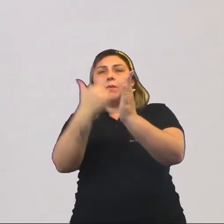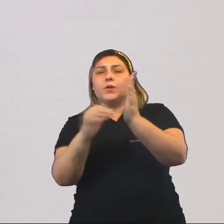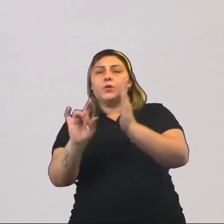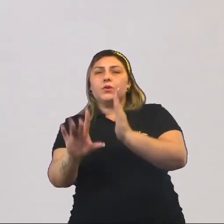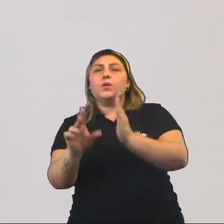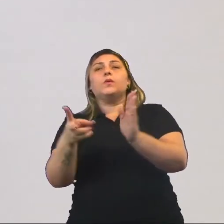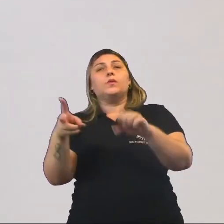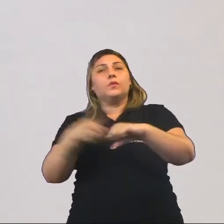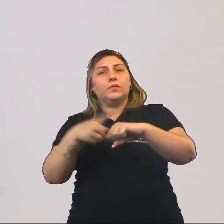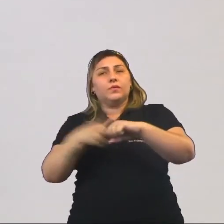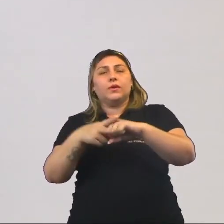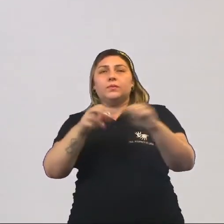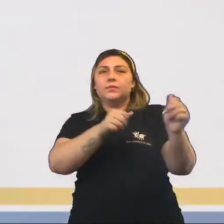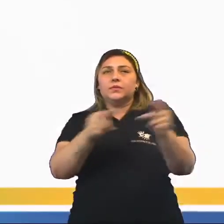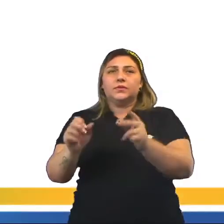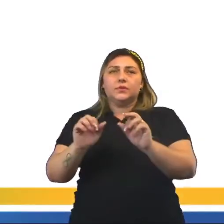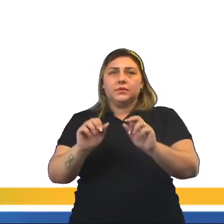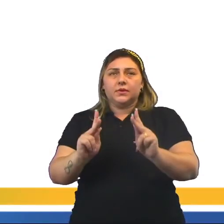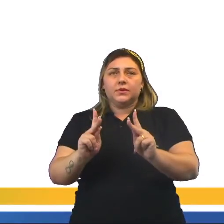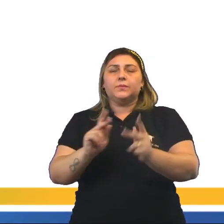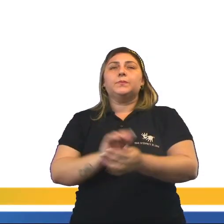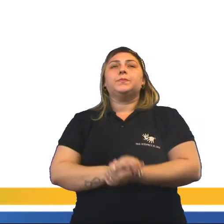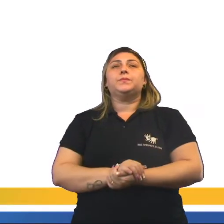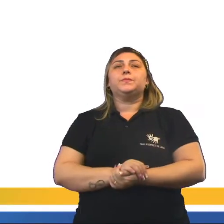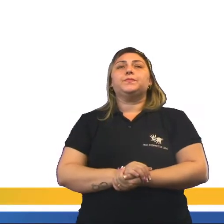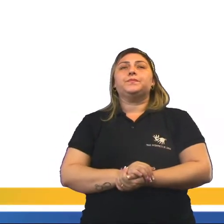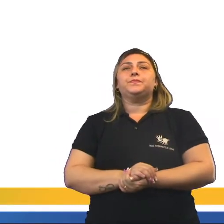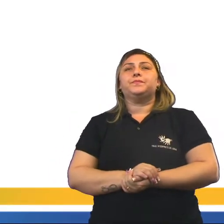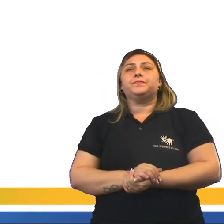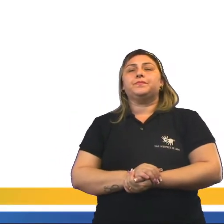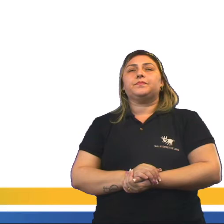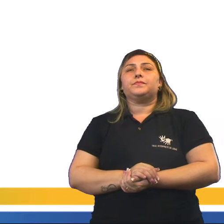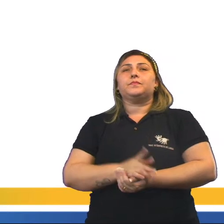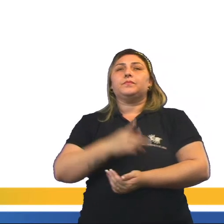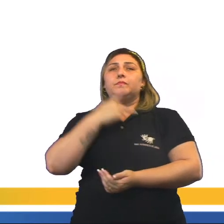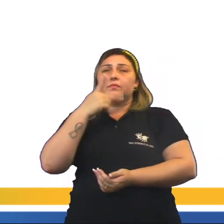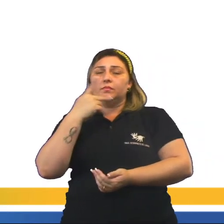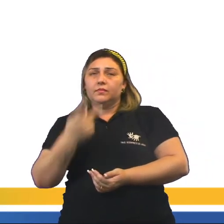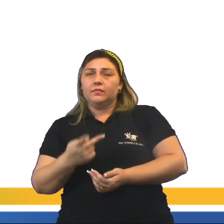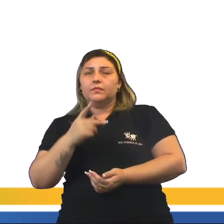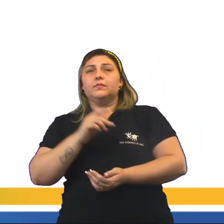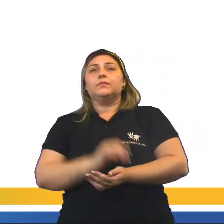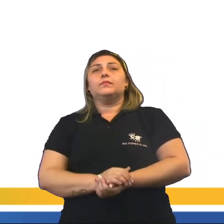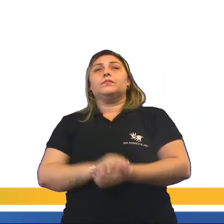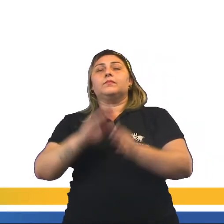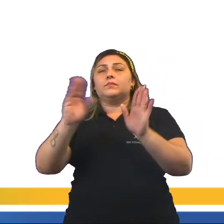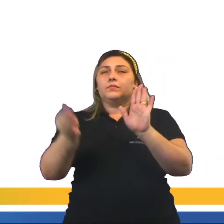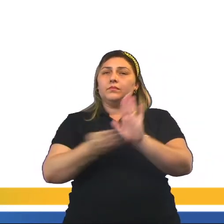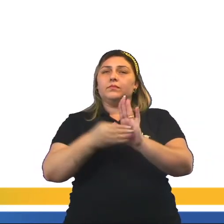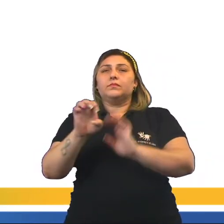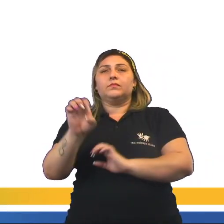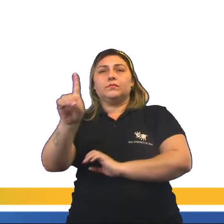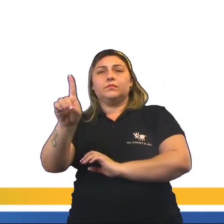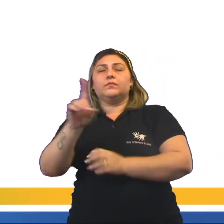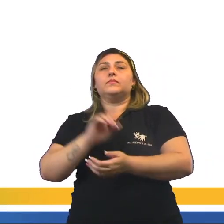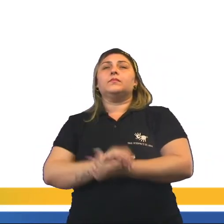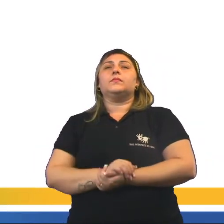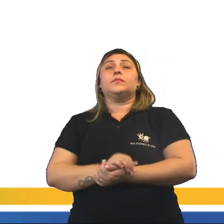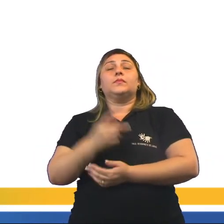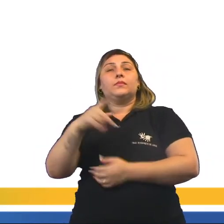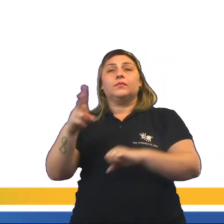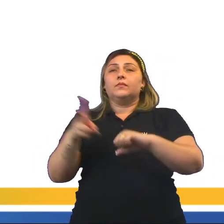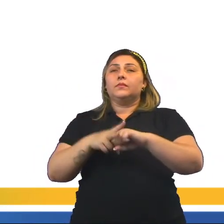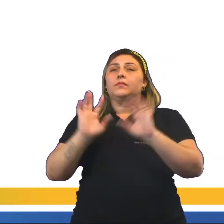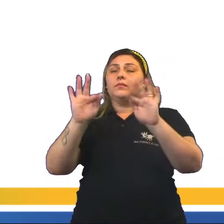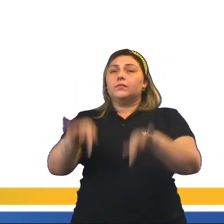verbos regulares, certo? Bom, ainda falando sobre as exceções de acrescentar o ed, quando o seu